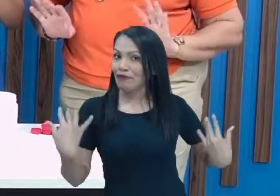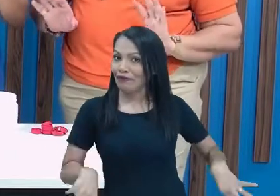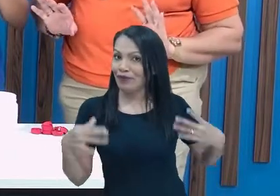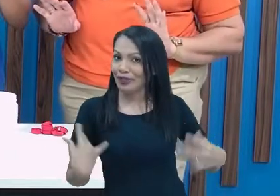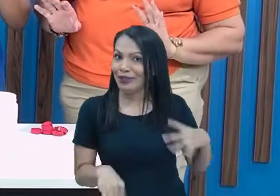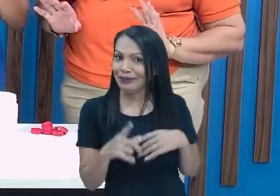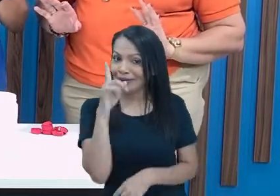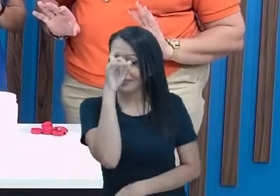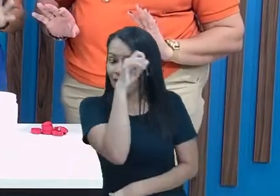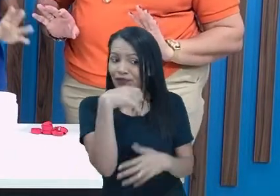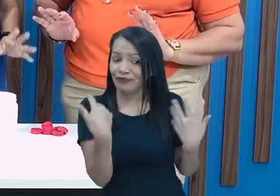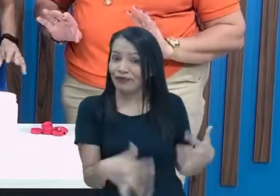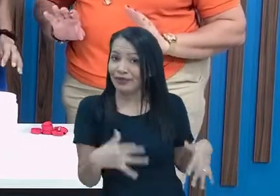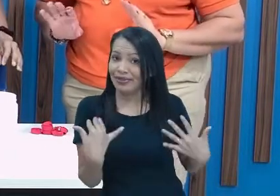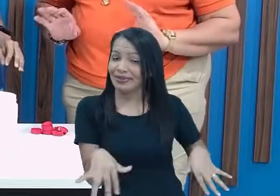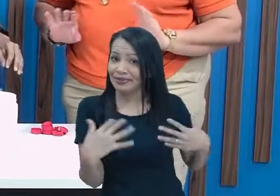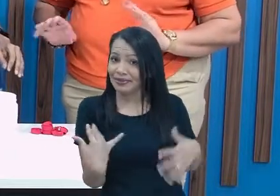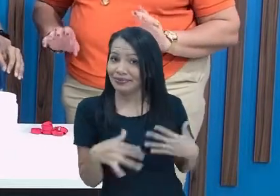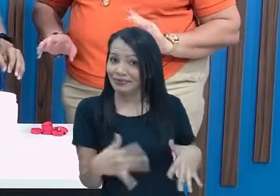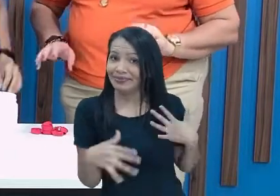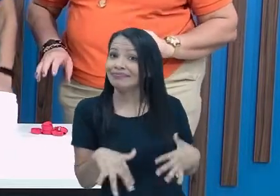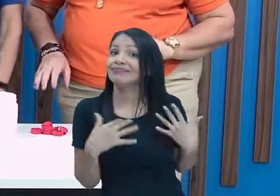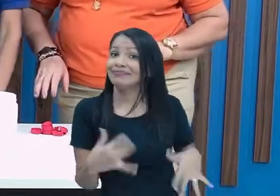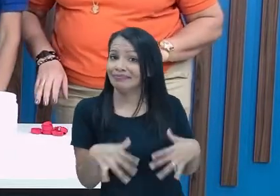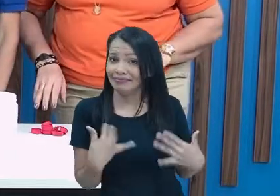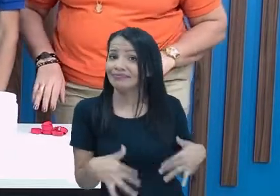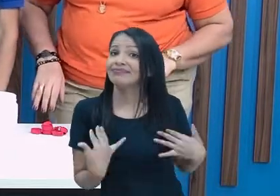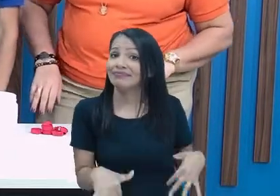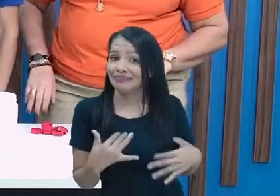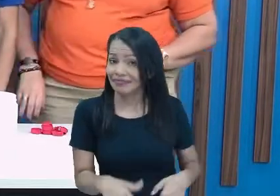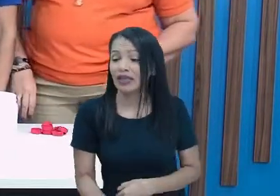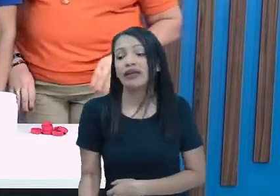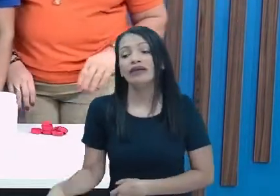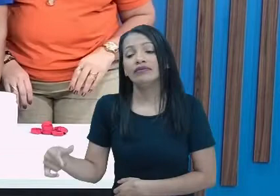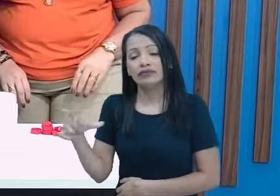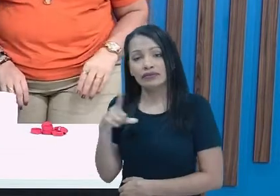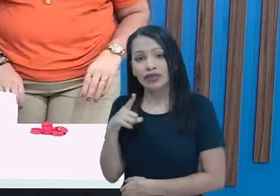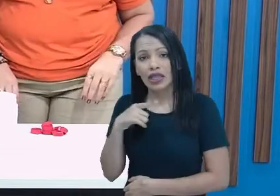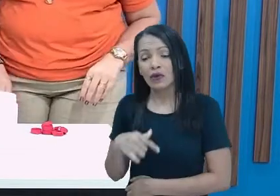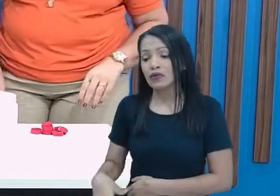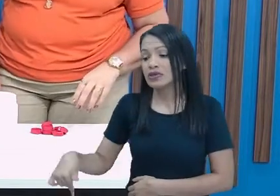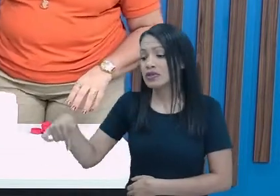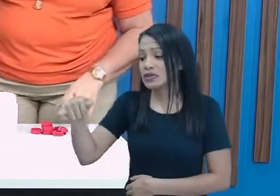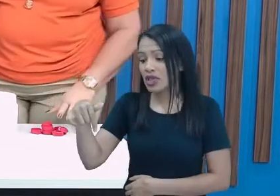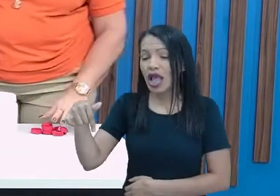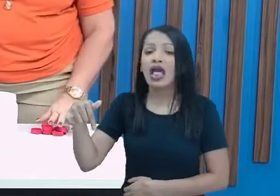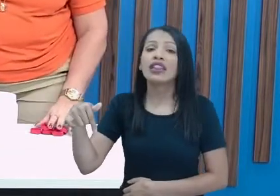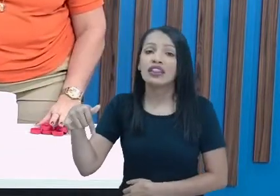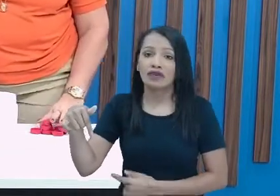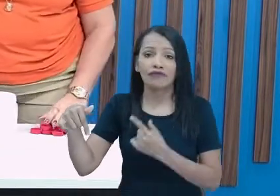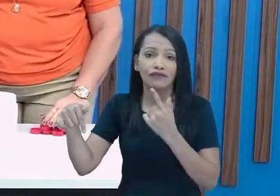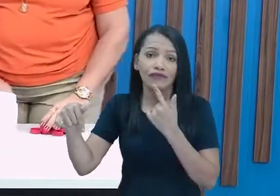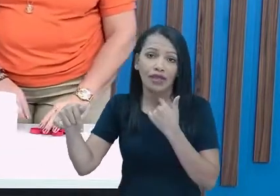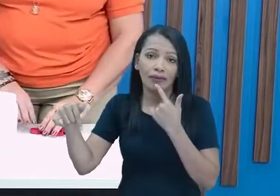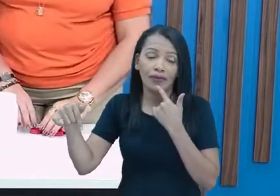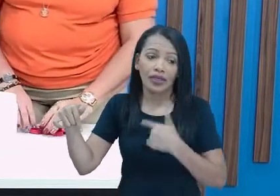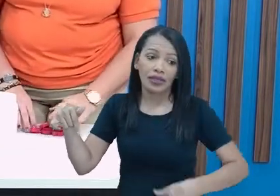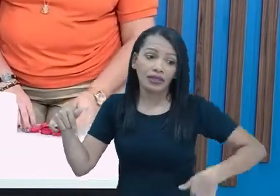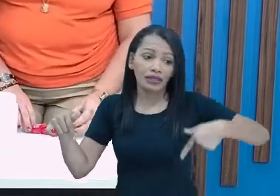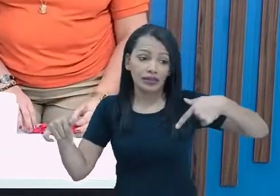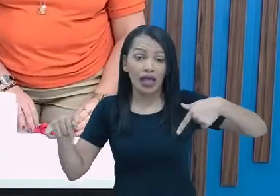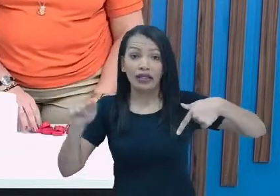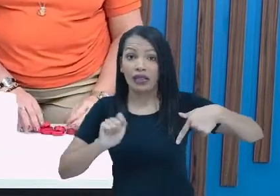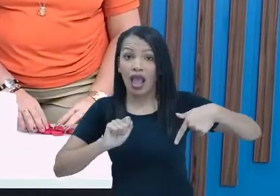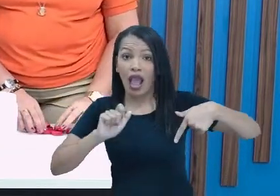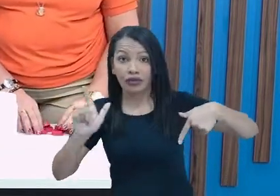vou participar, mas não vou... E aí eu tenho 7 tampinhas vermelhas e 7 tampinhas